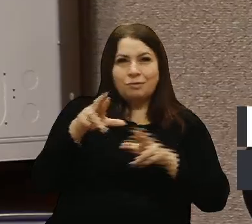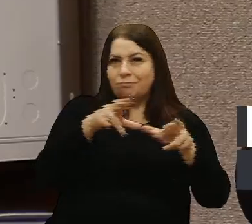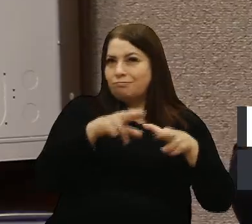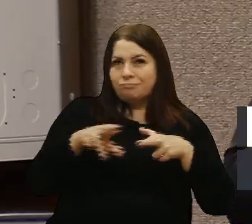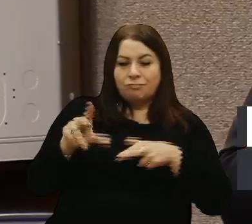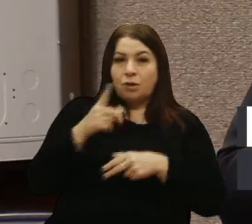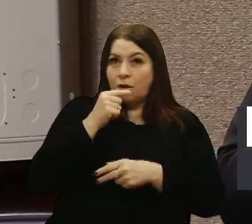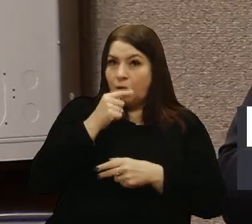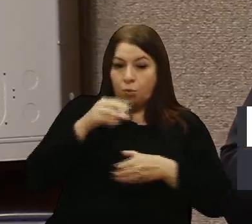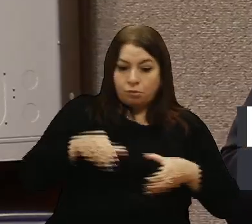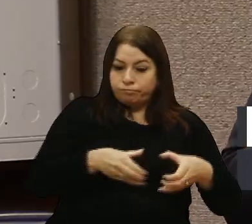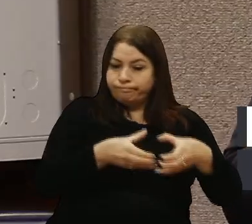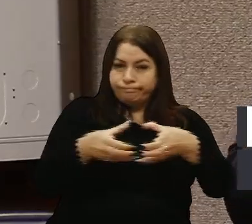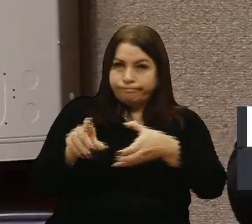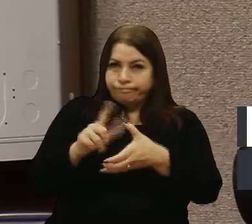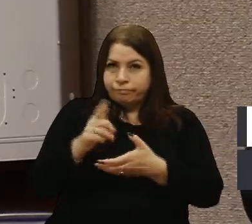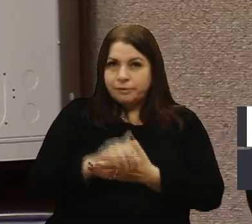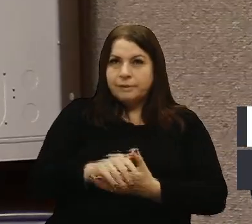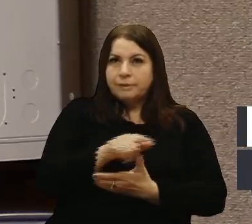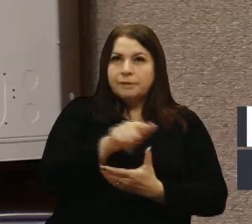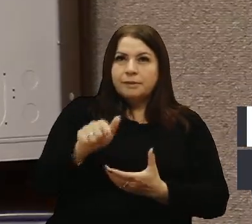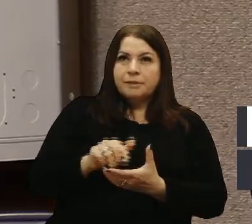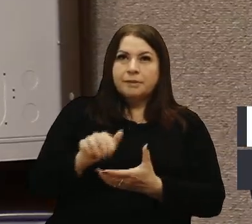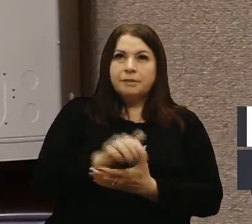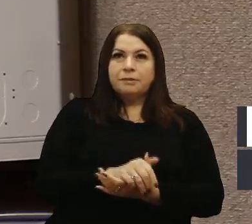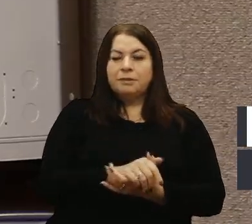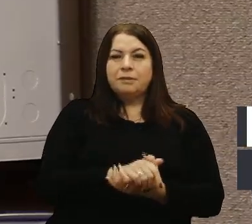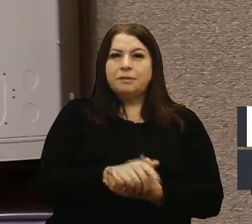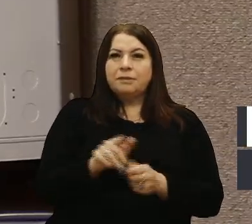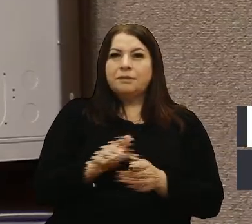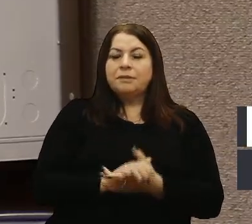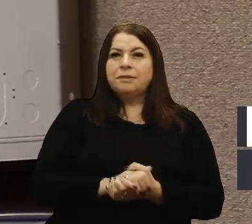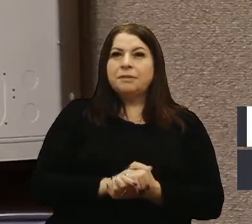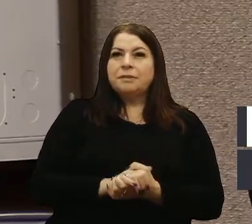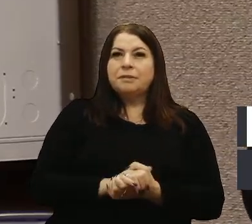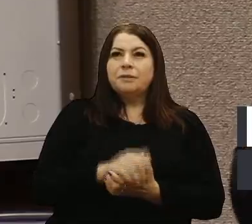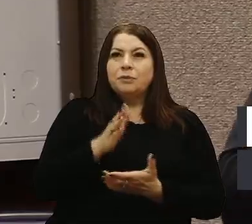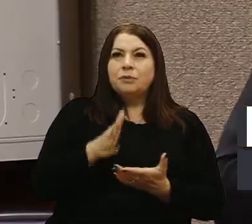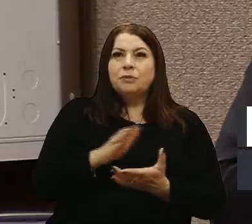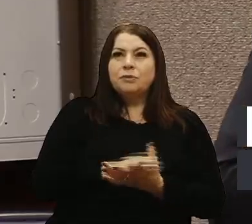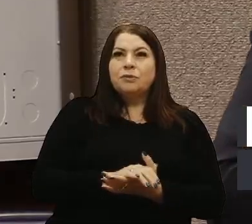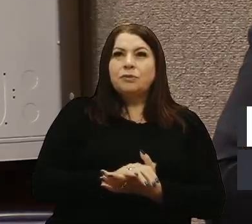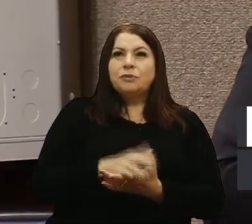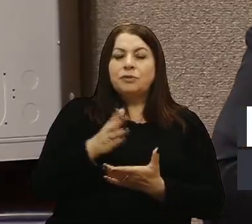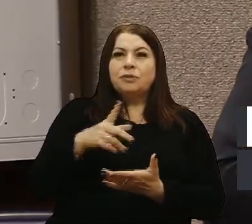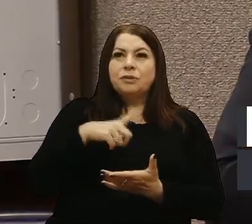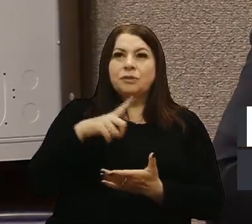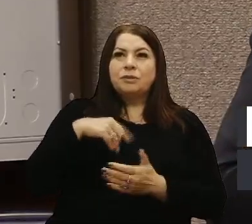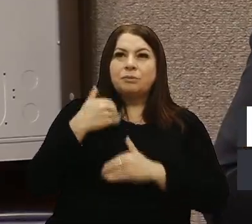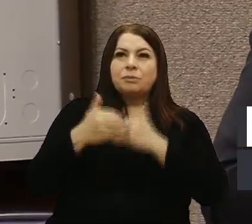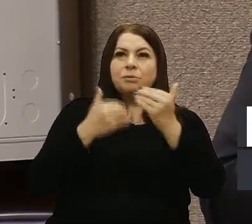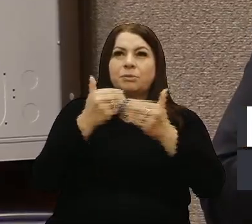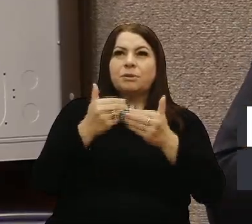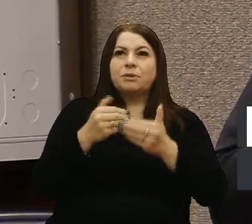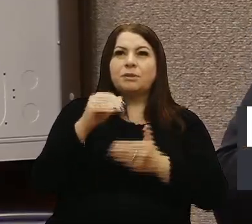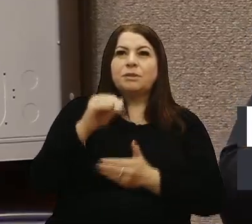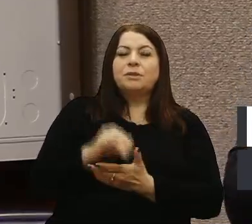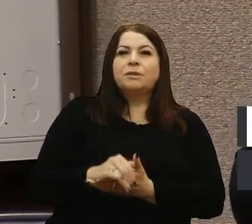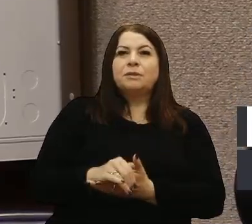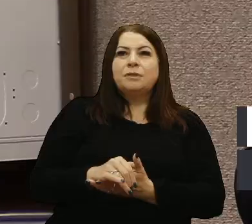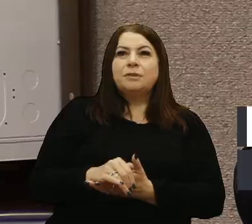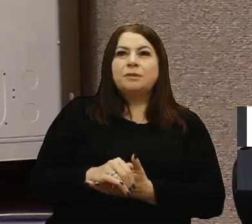Então, nós fomos de atrás para resolver todos esses problemas, e hoje já temos, né, o processo, João,